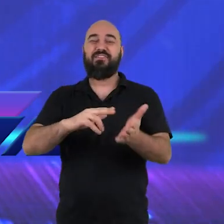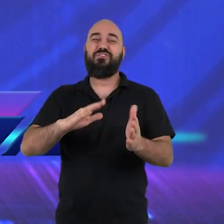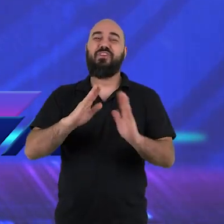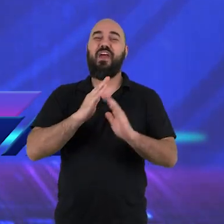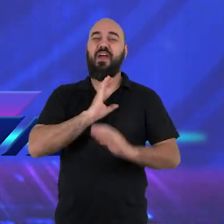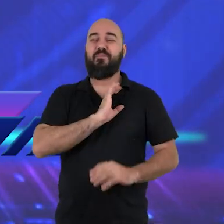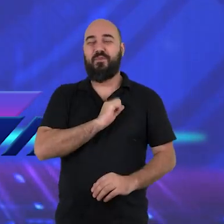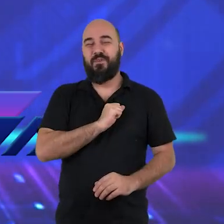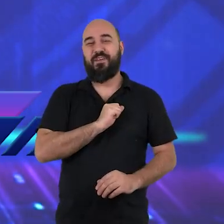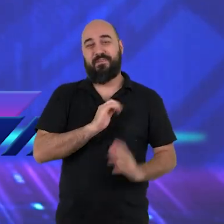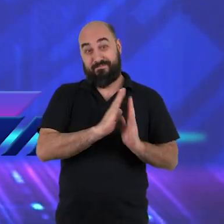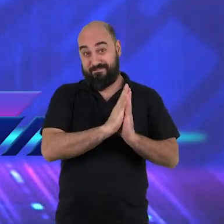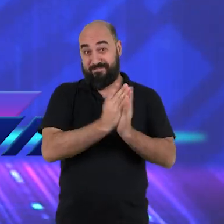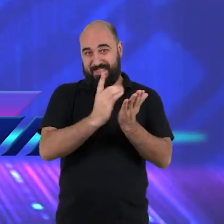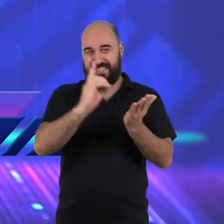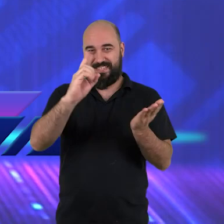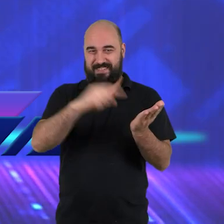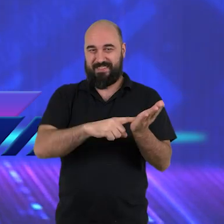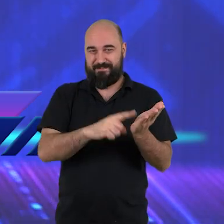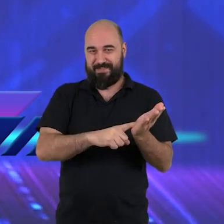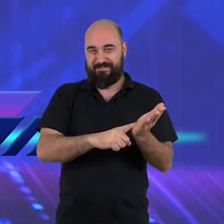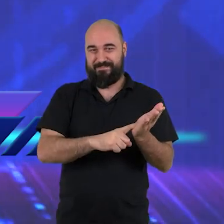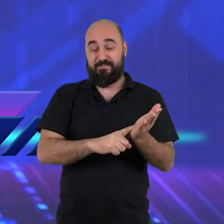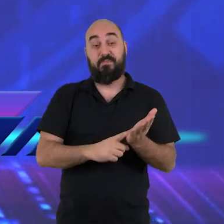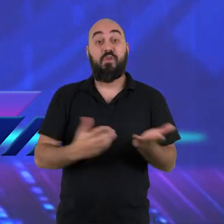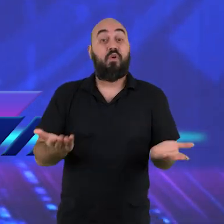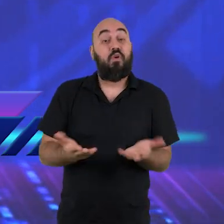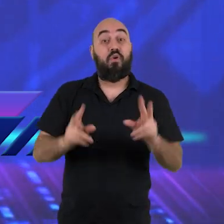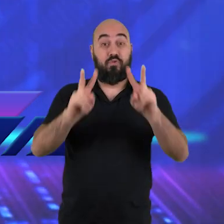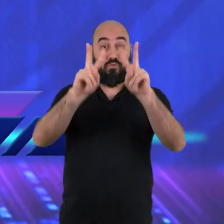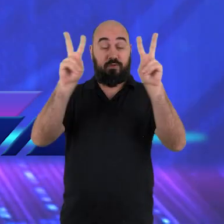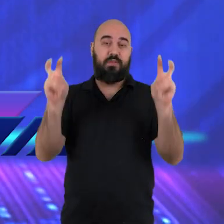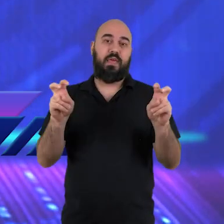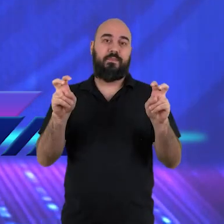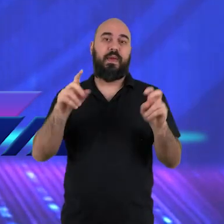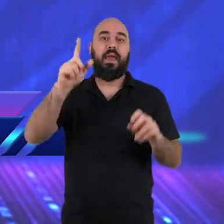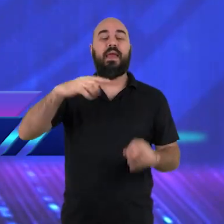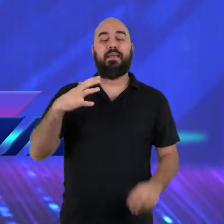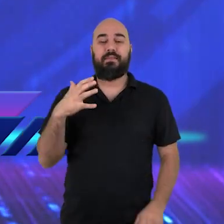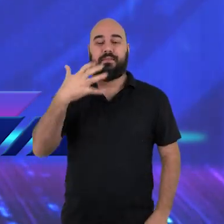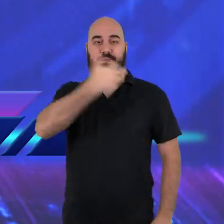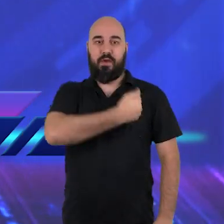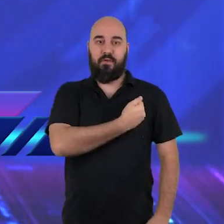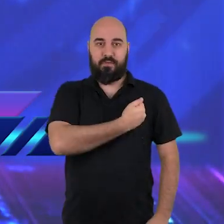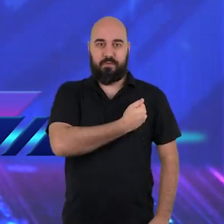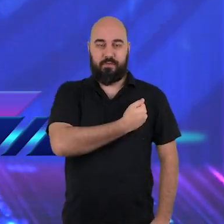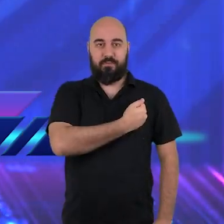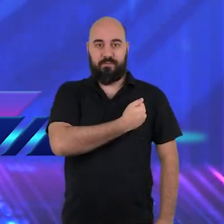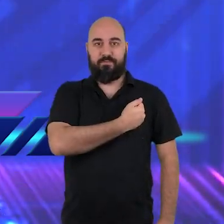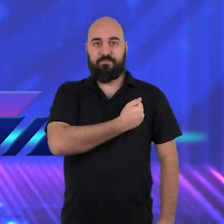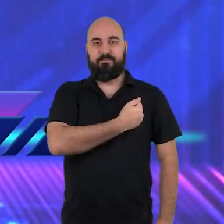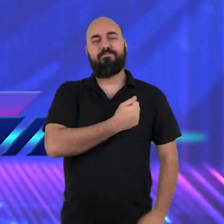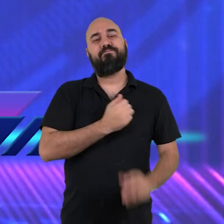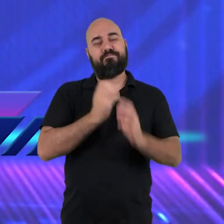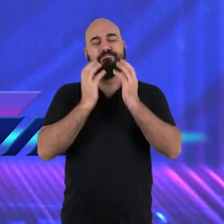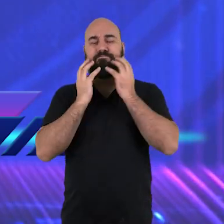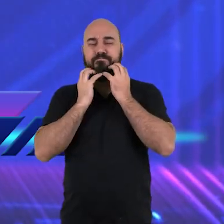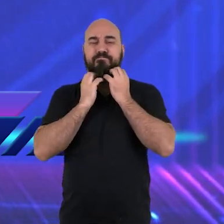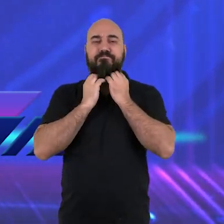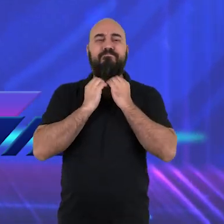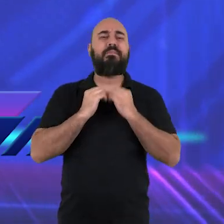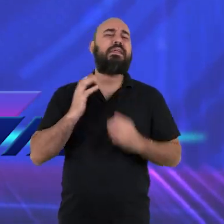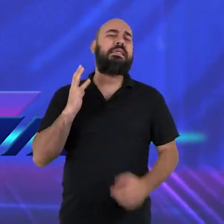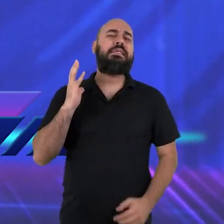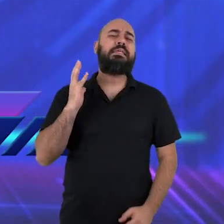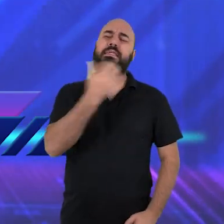Bíblia Sagrada. O tema de hoje vai falar sobre a salvação. Nós temos que